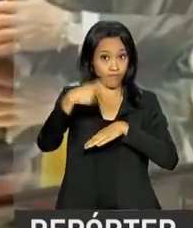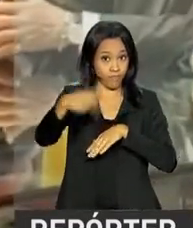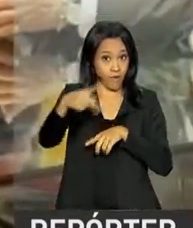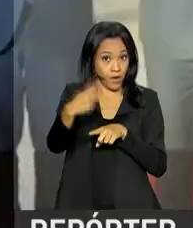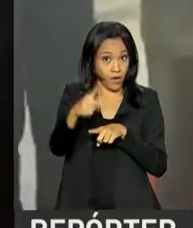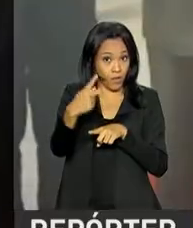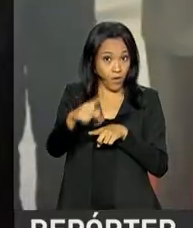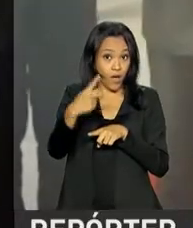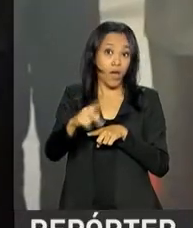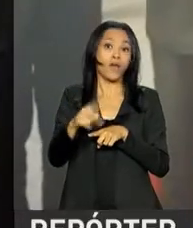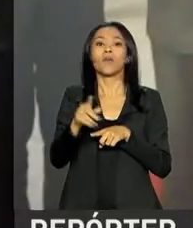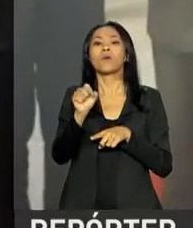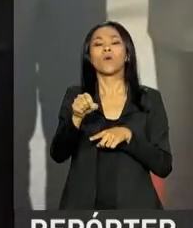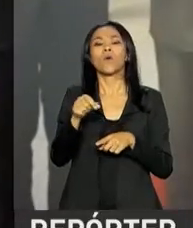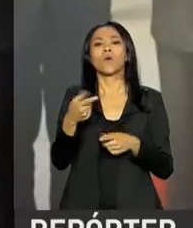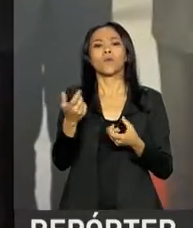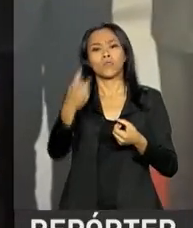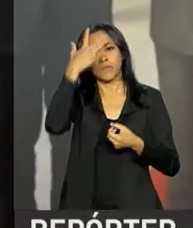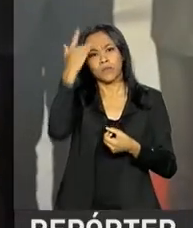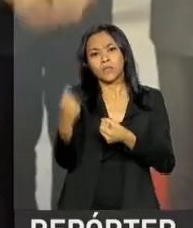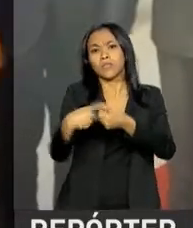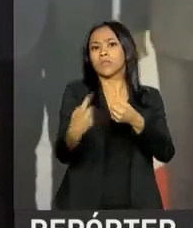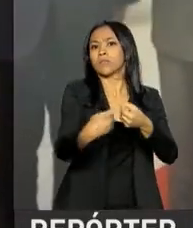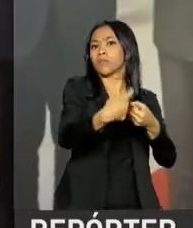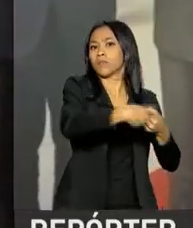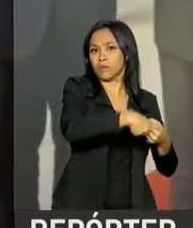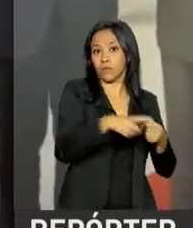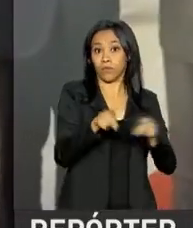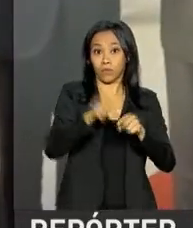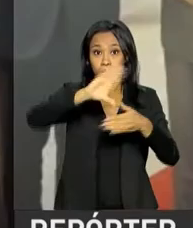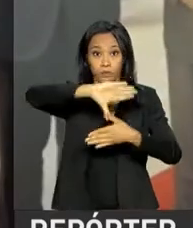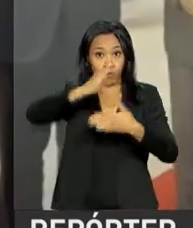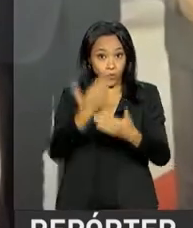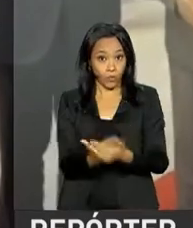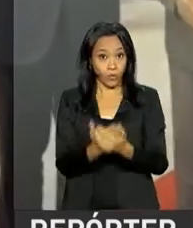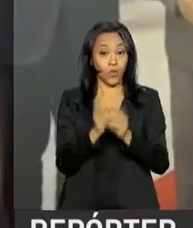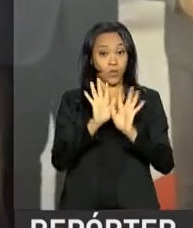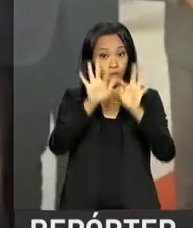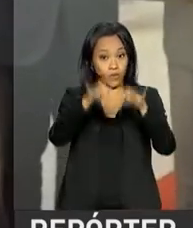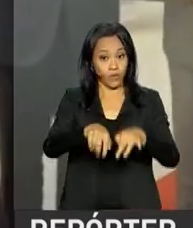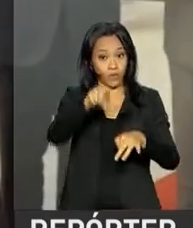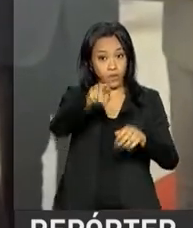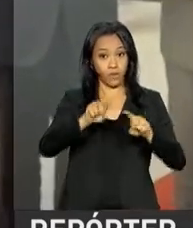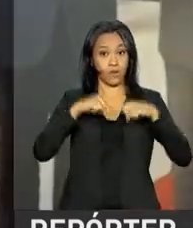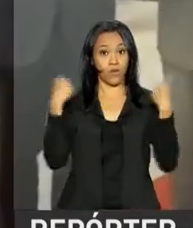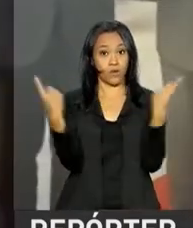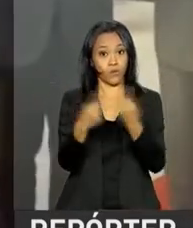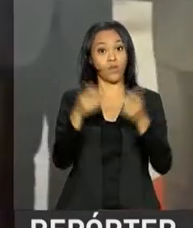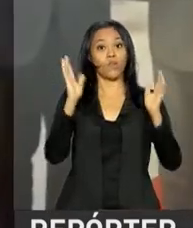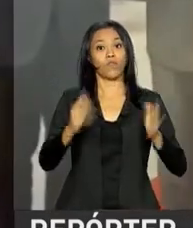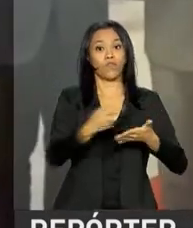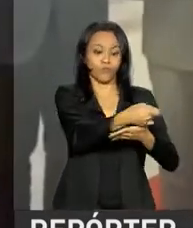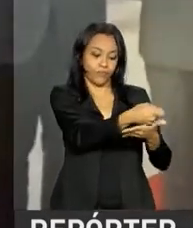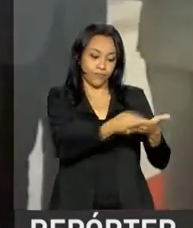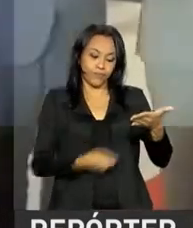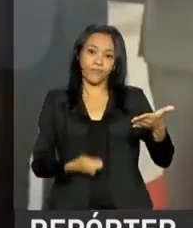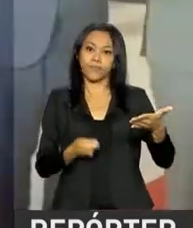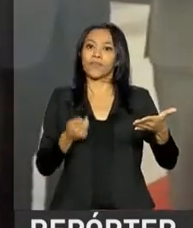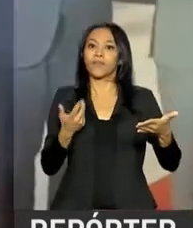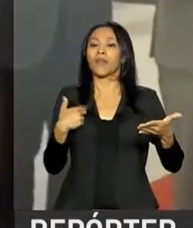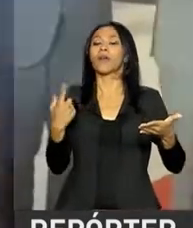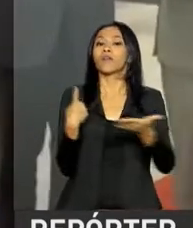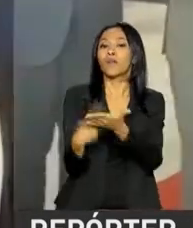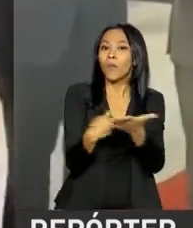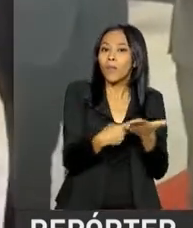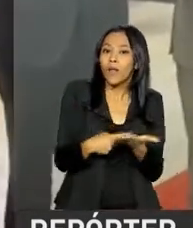parceiros do Mercosul e o ministro canadense de Comércio Internacional. Ao final do encontro, foi divulgada uma declaração conjunta em que destacam